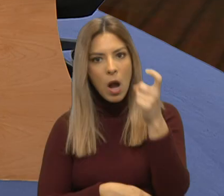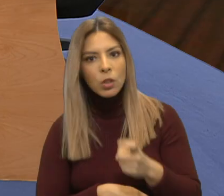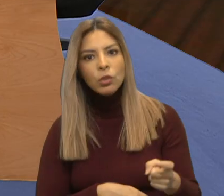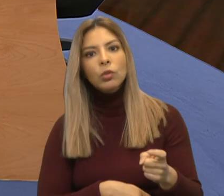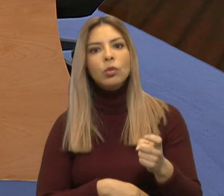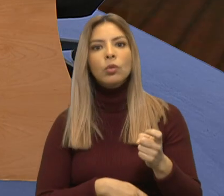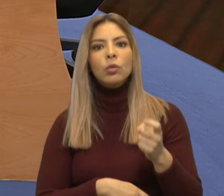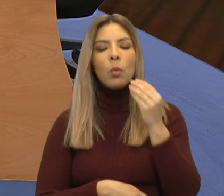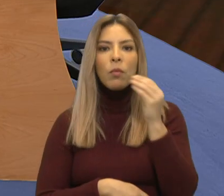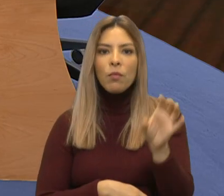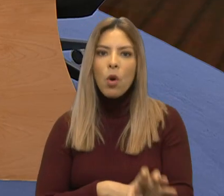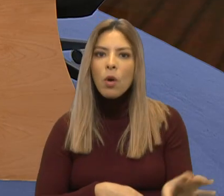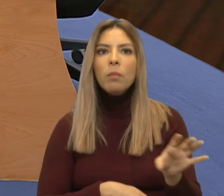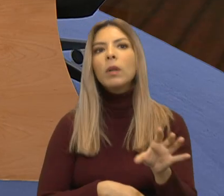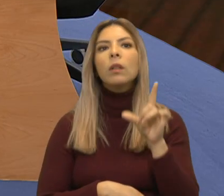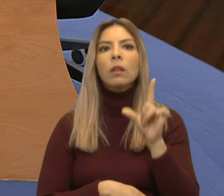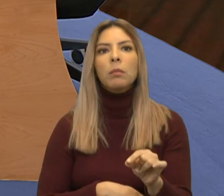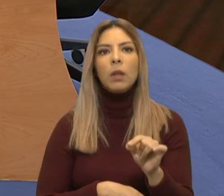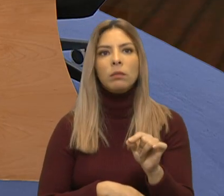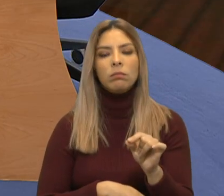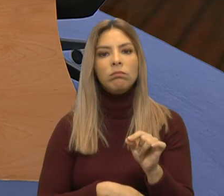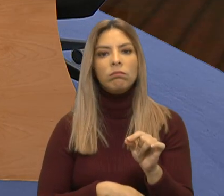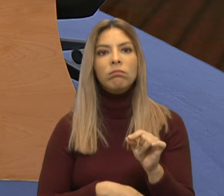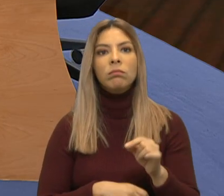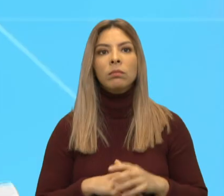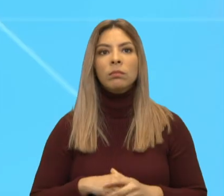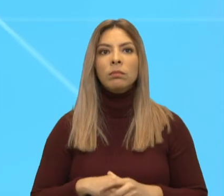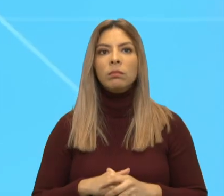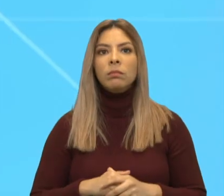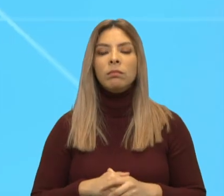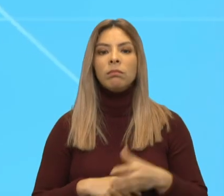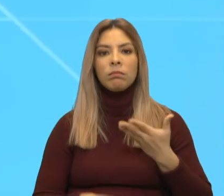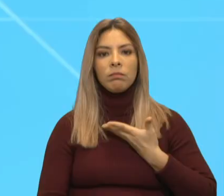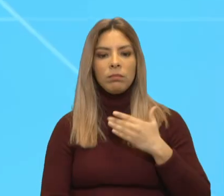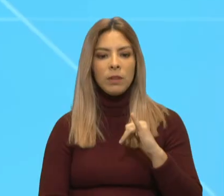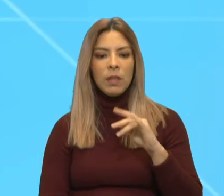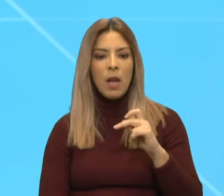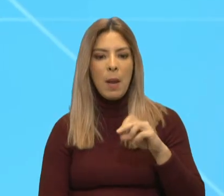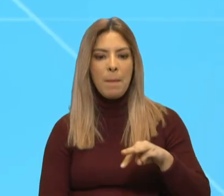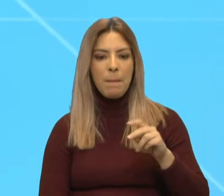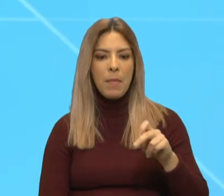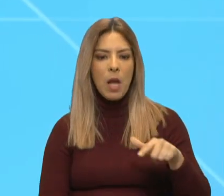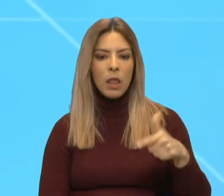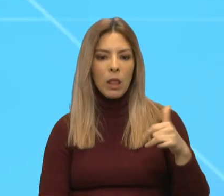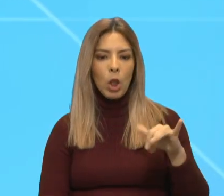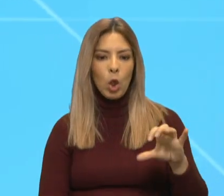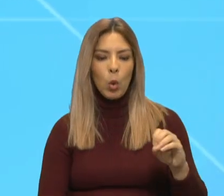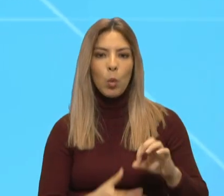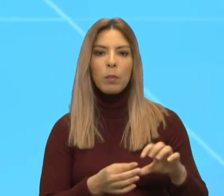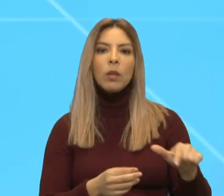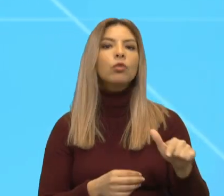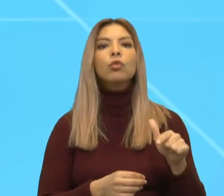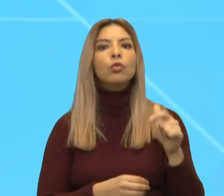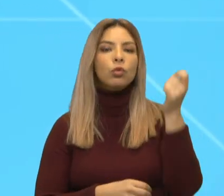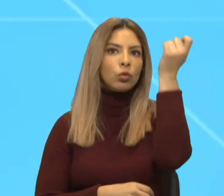pela reconciliação e o envolvimento de todas as partes. O Dom Diamantino acaba de publicar o Dicionário da História Global da